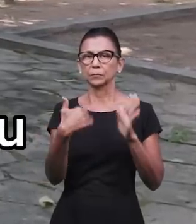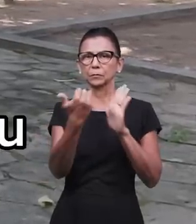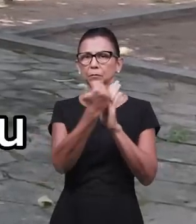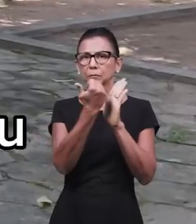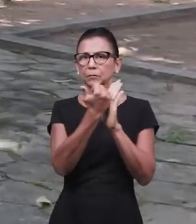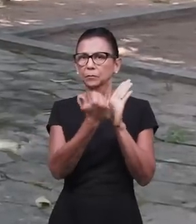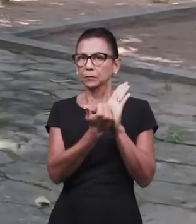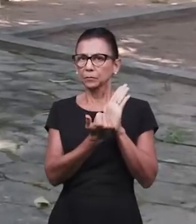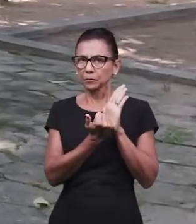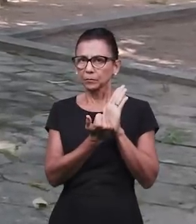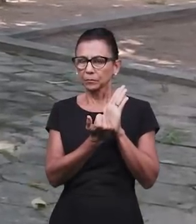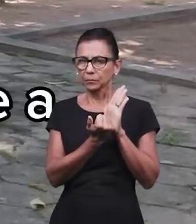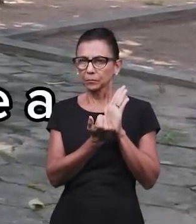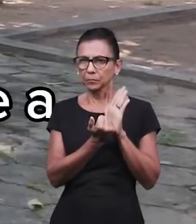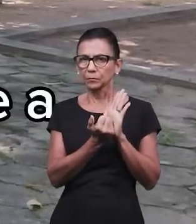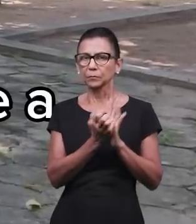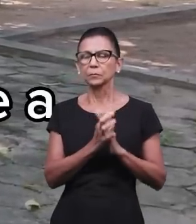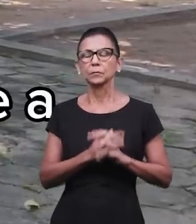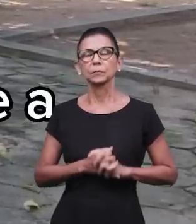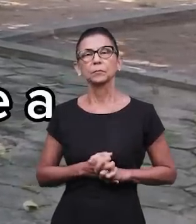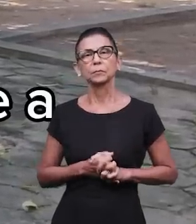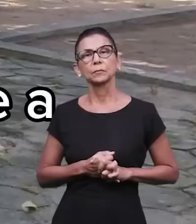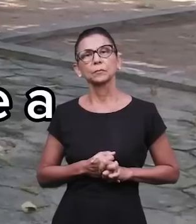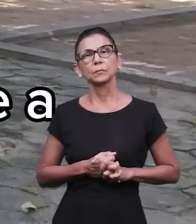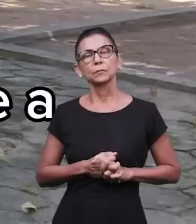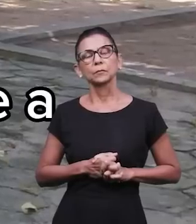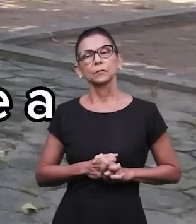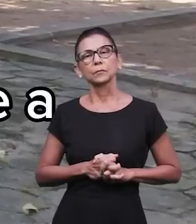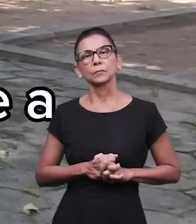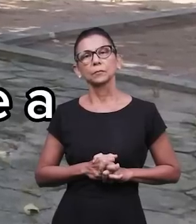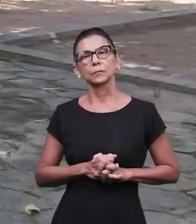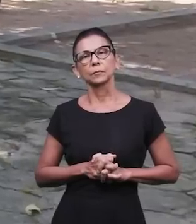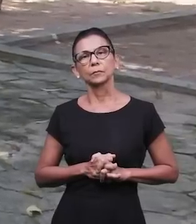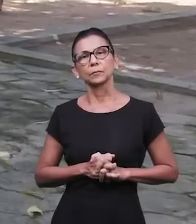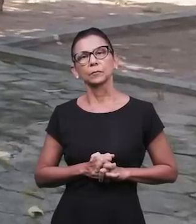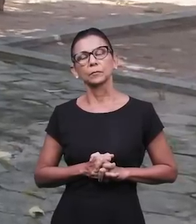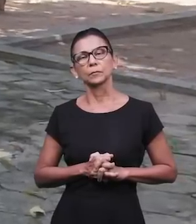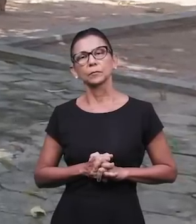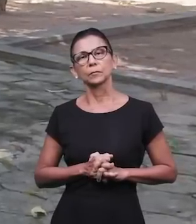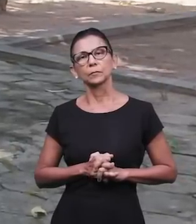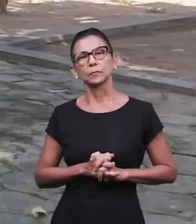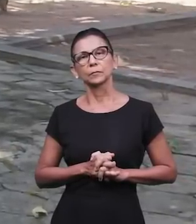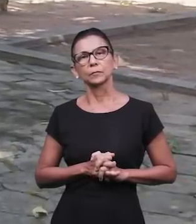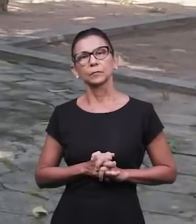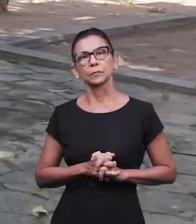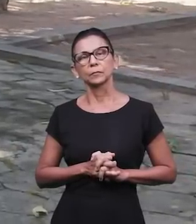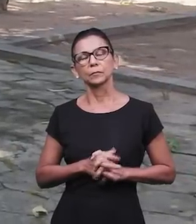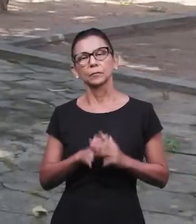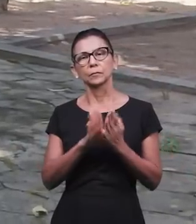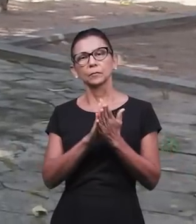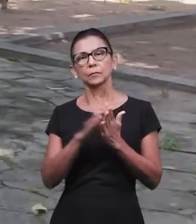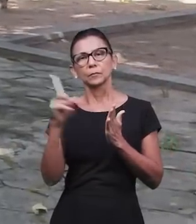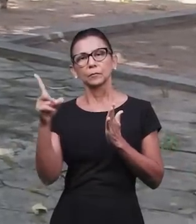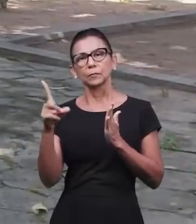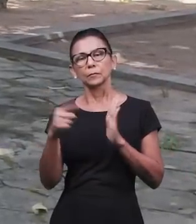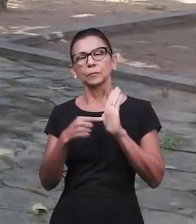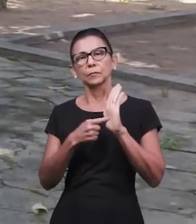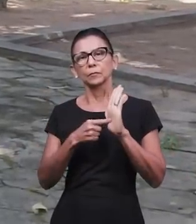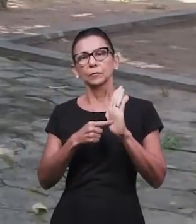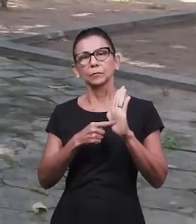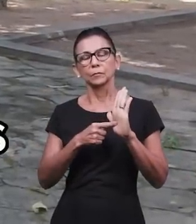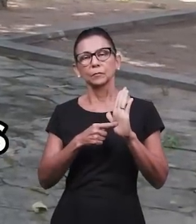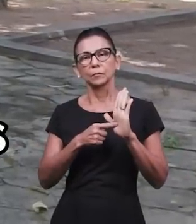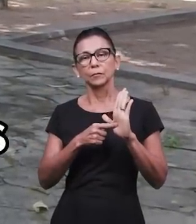assuntos que o Senhor revelou. Estão ligados a esse momento que a igreja tem vivido, de despertamento, de preparo para o